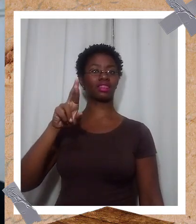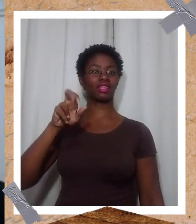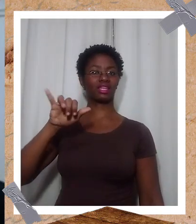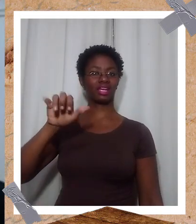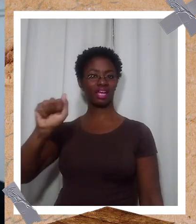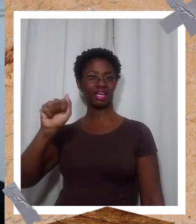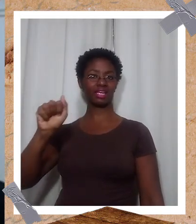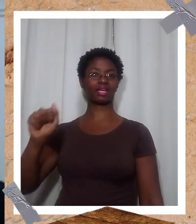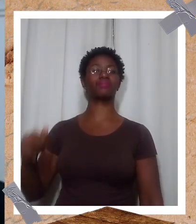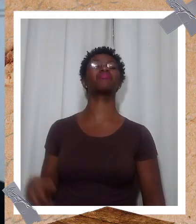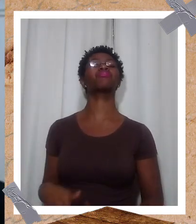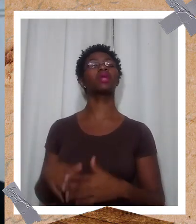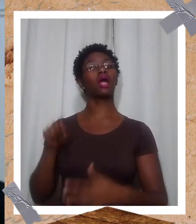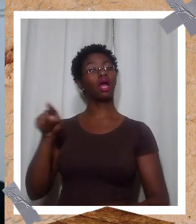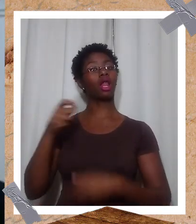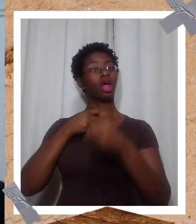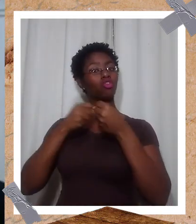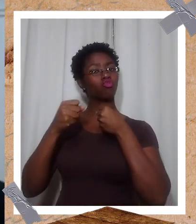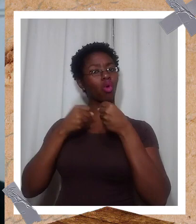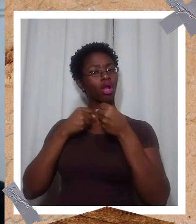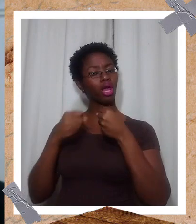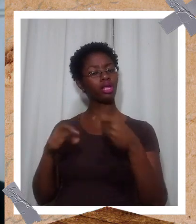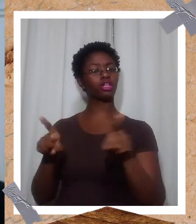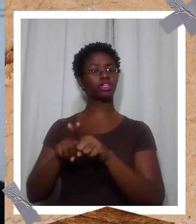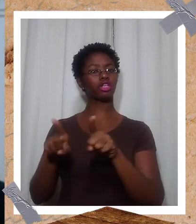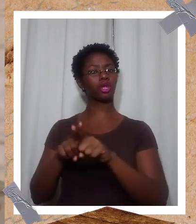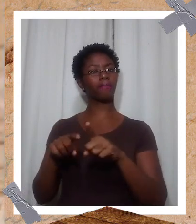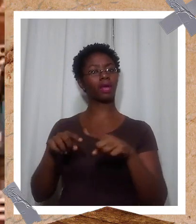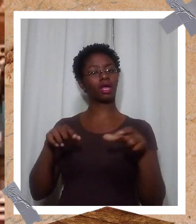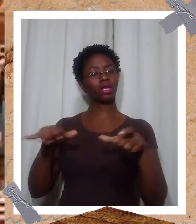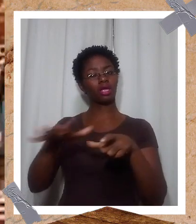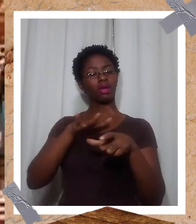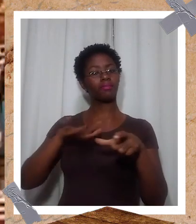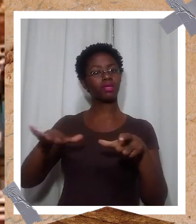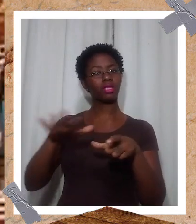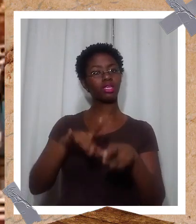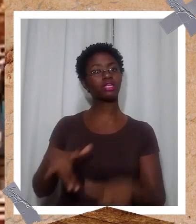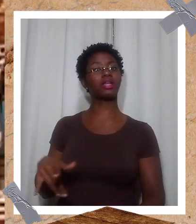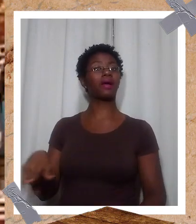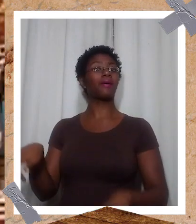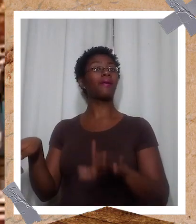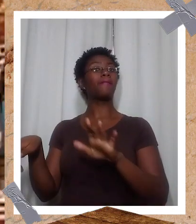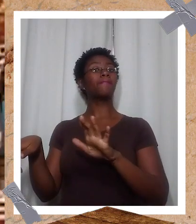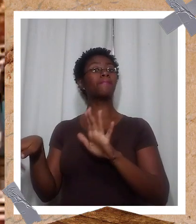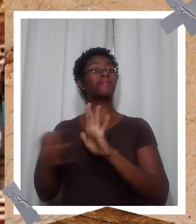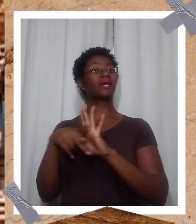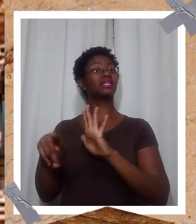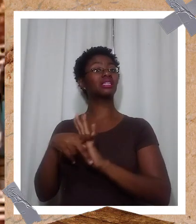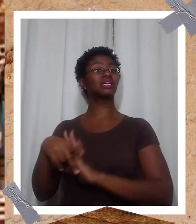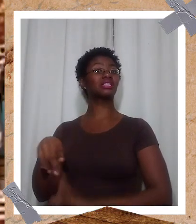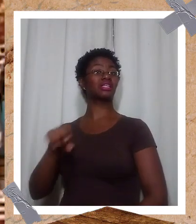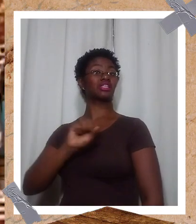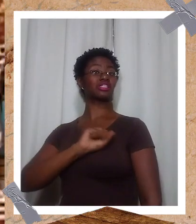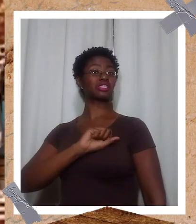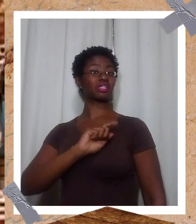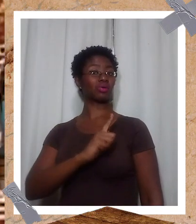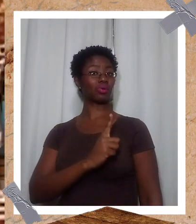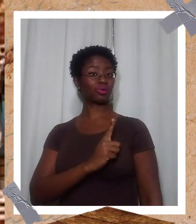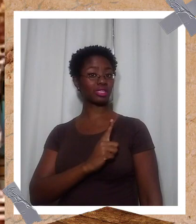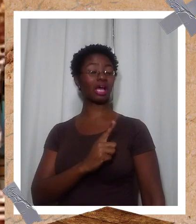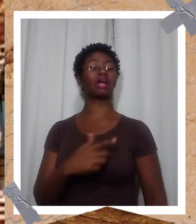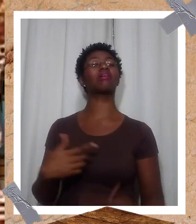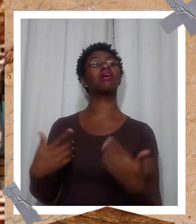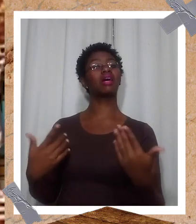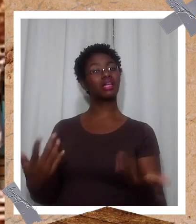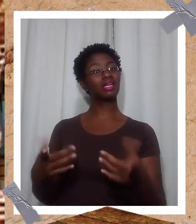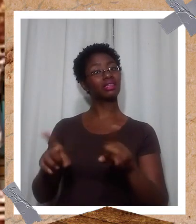que é jornalista, ambientalista, cria de São Gonçalo. Além disso, a Andréia é mestra